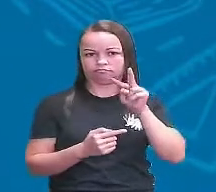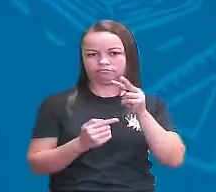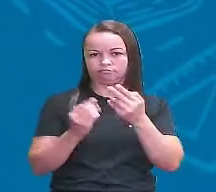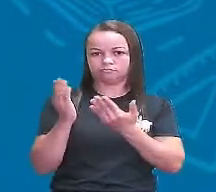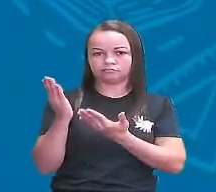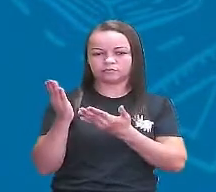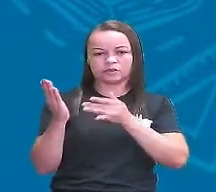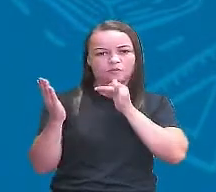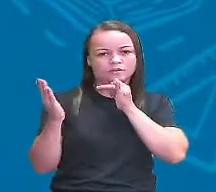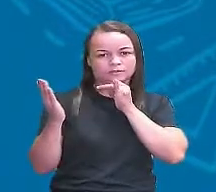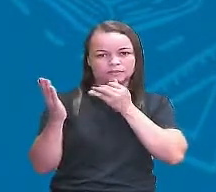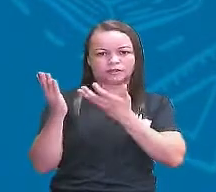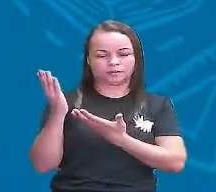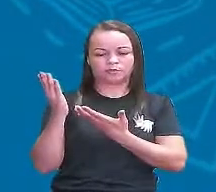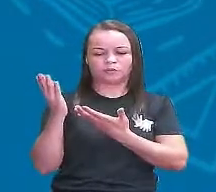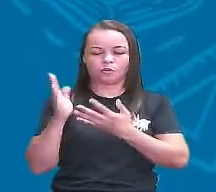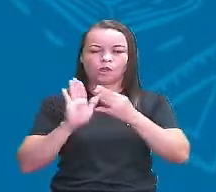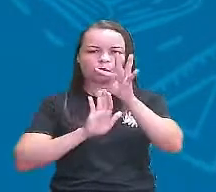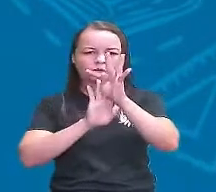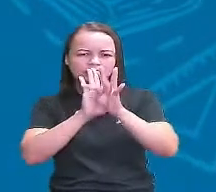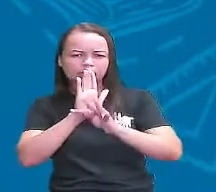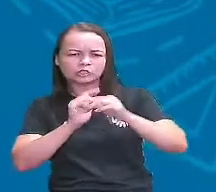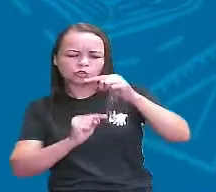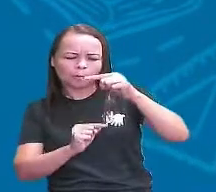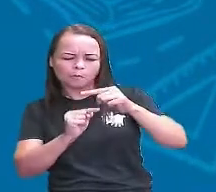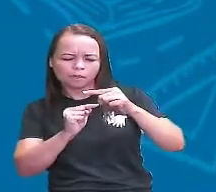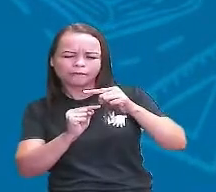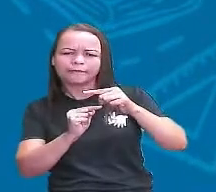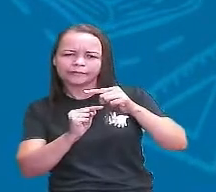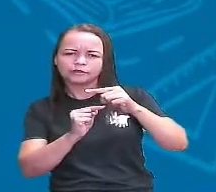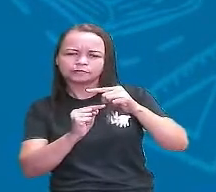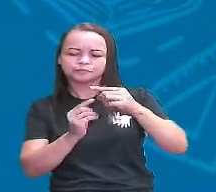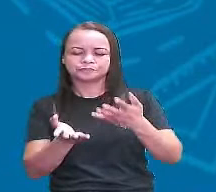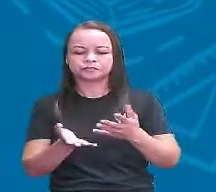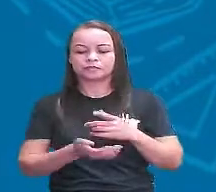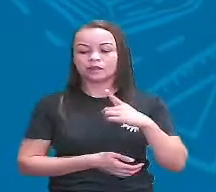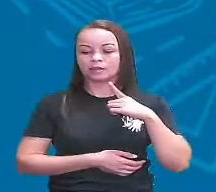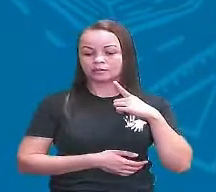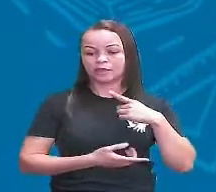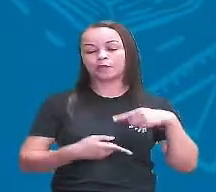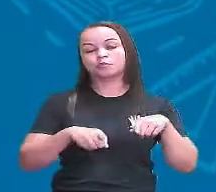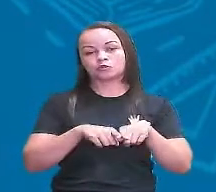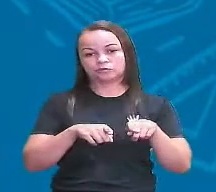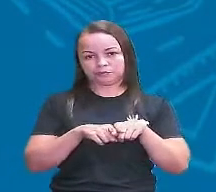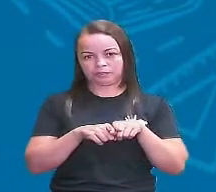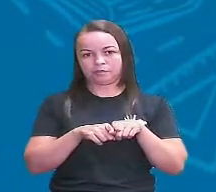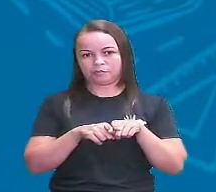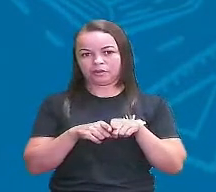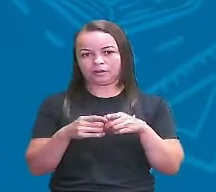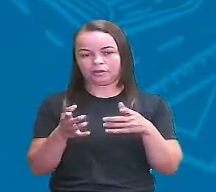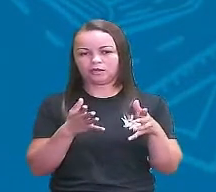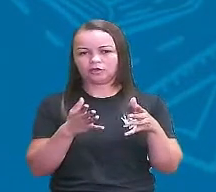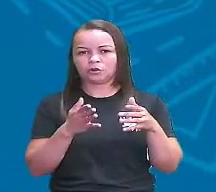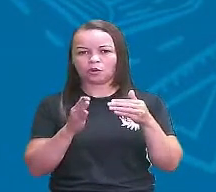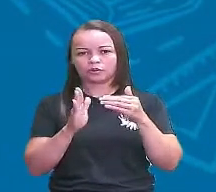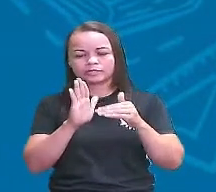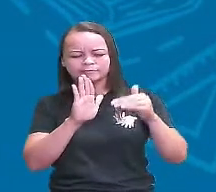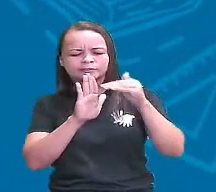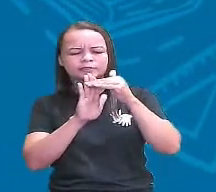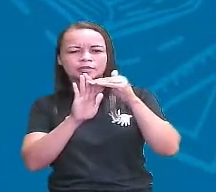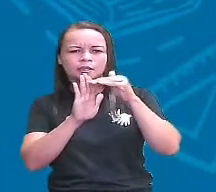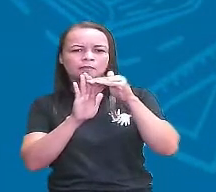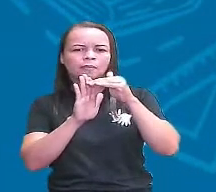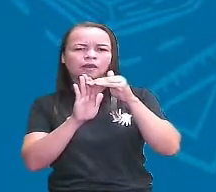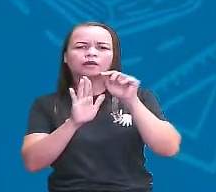no exemplo, um texto curto, um texto pequeno. Temos lá em cima Logo em cima, vocês